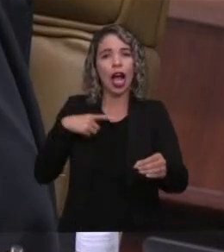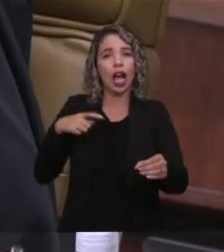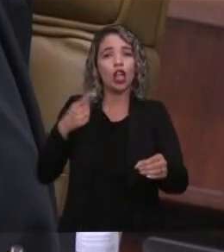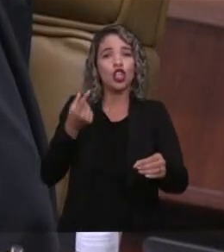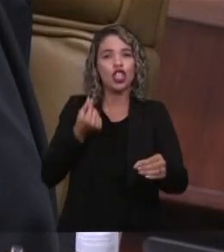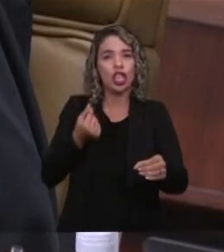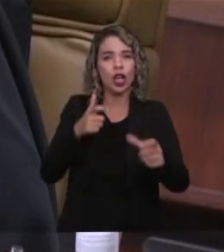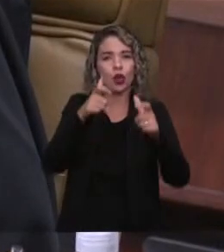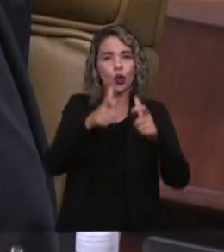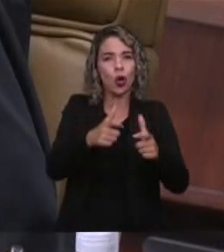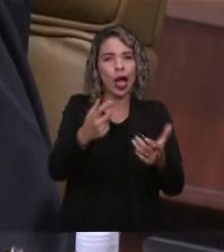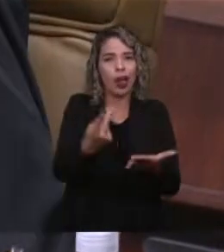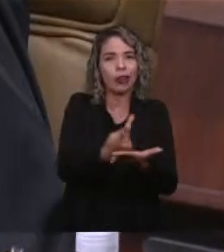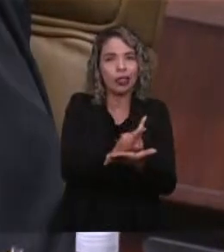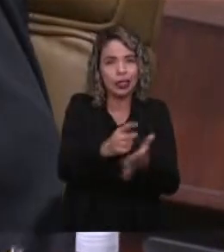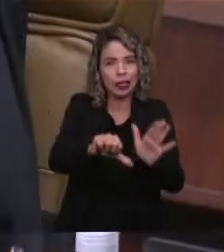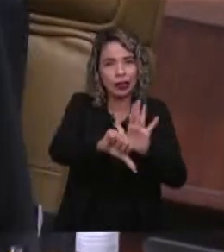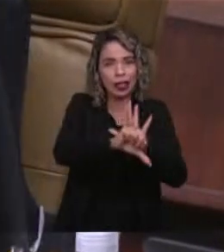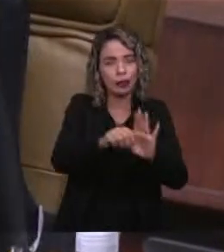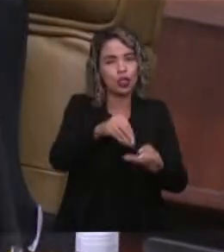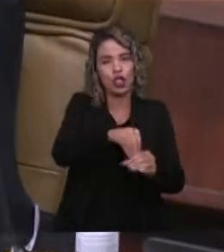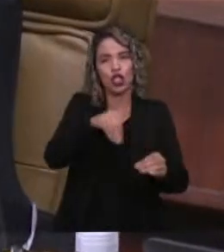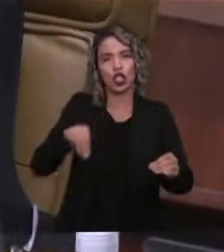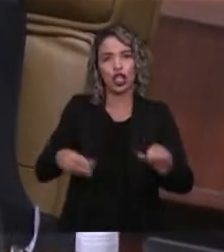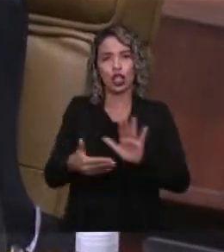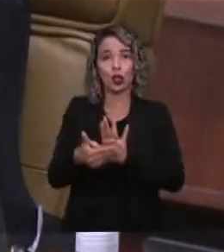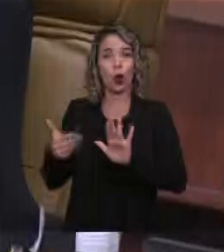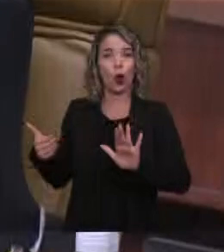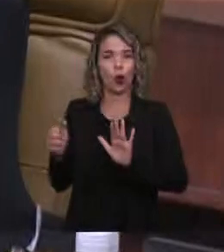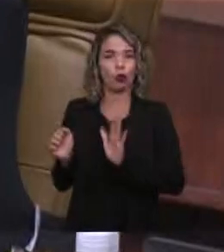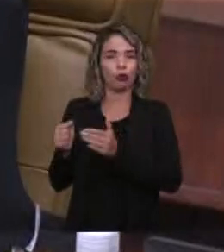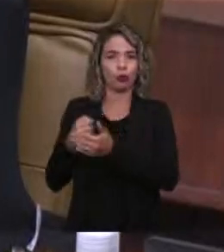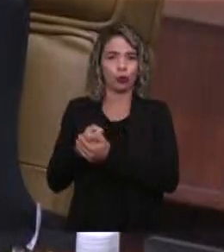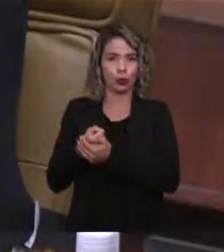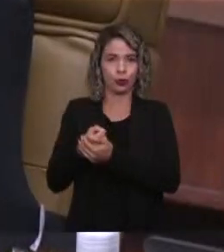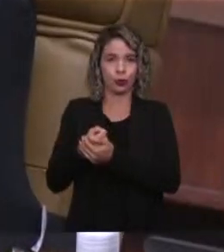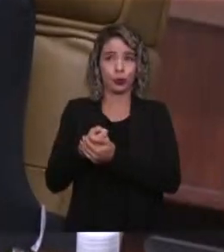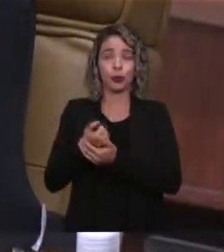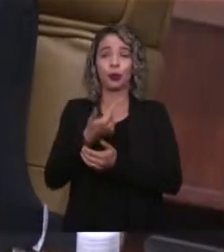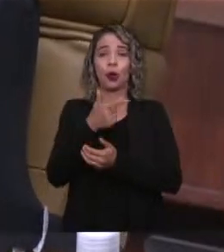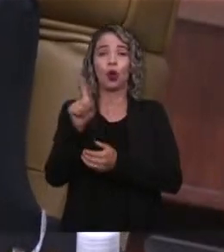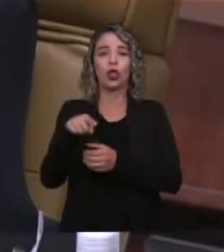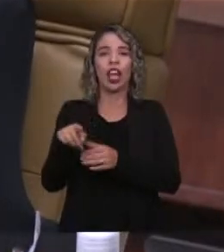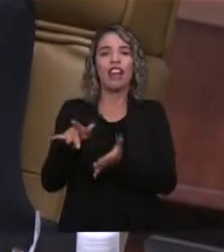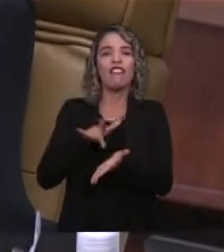local da prática delituosa. O segundo, que é a dissimulação,